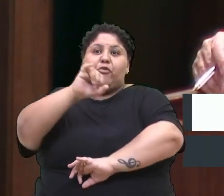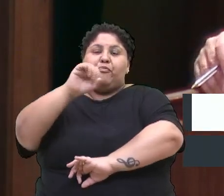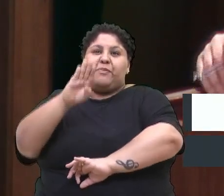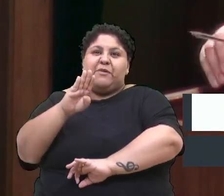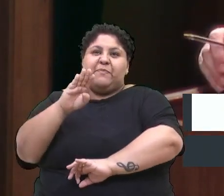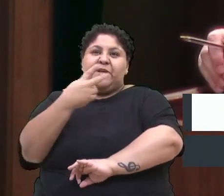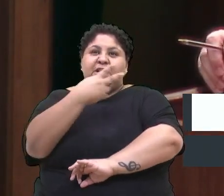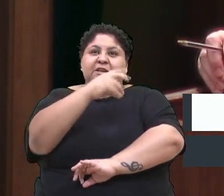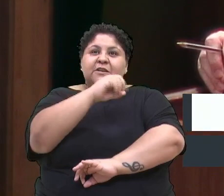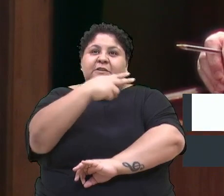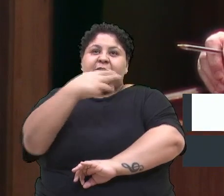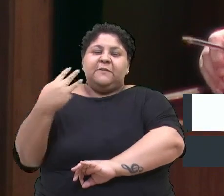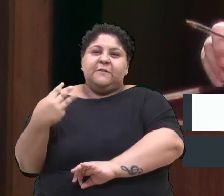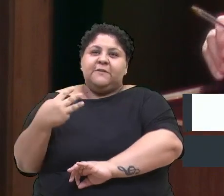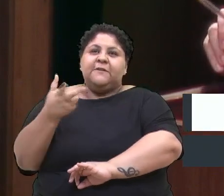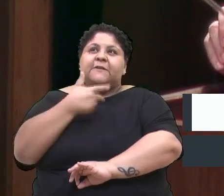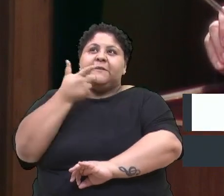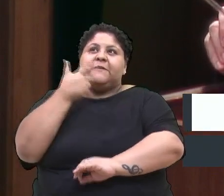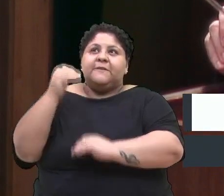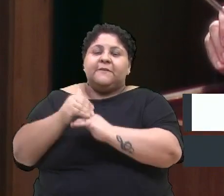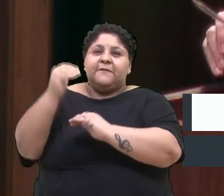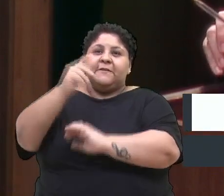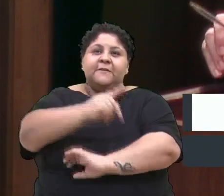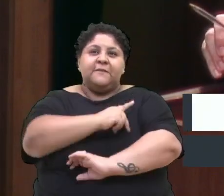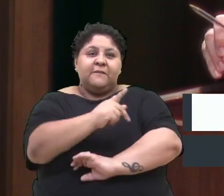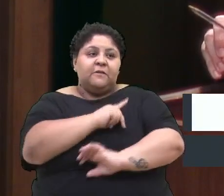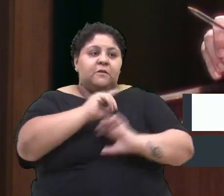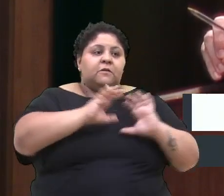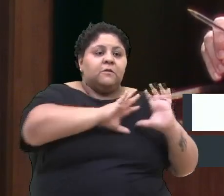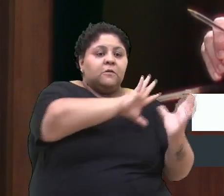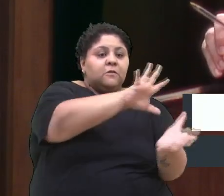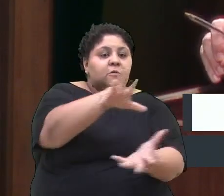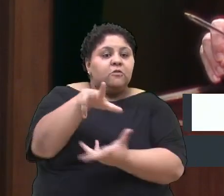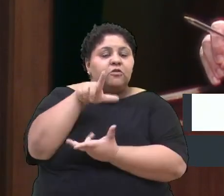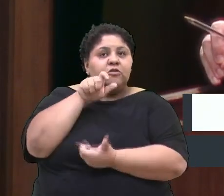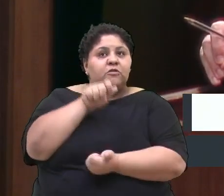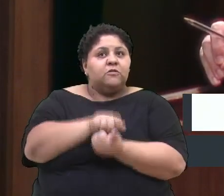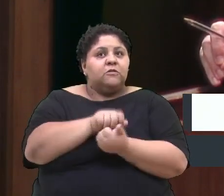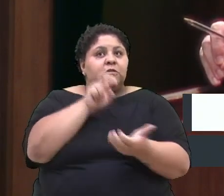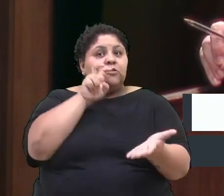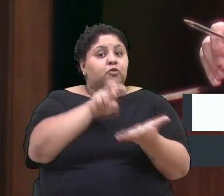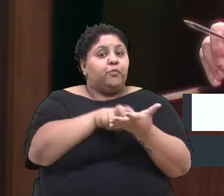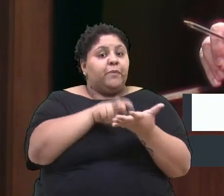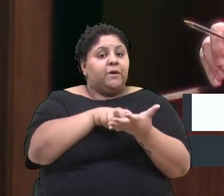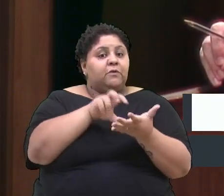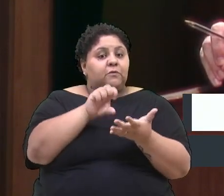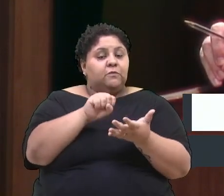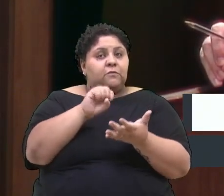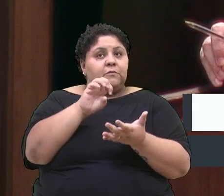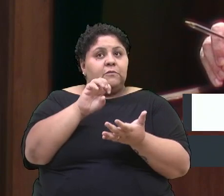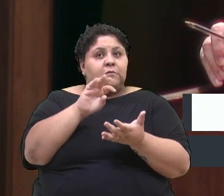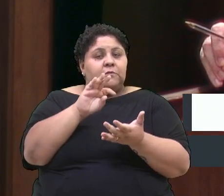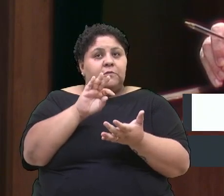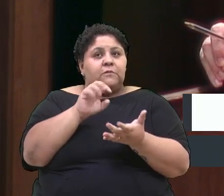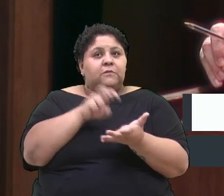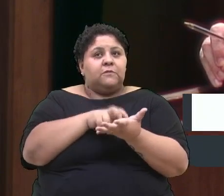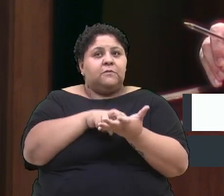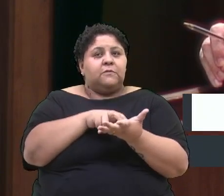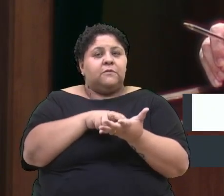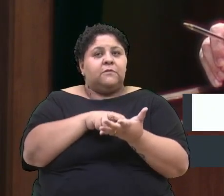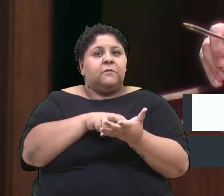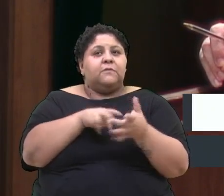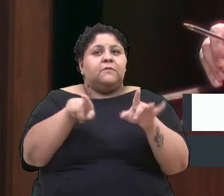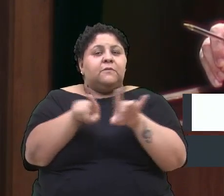2023. E ela diz mais, olha, a presidente global do Banco Santander. Ciclo